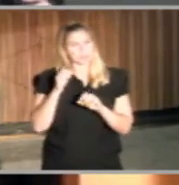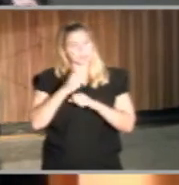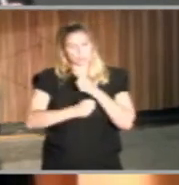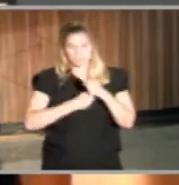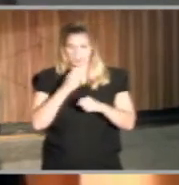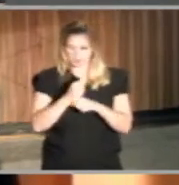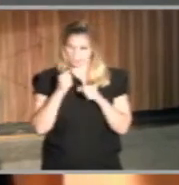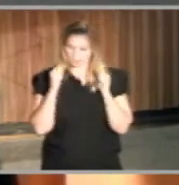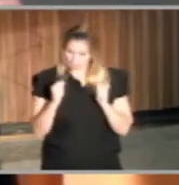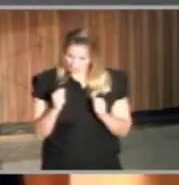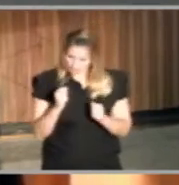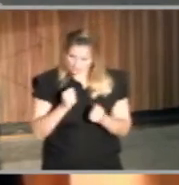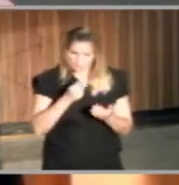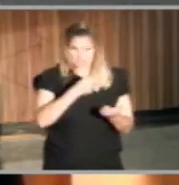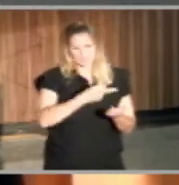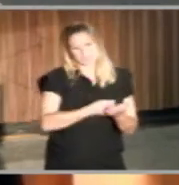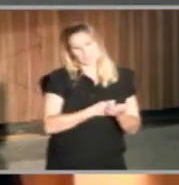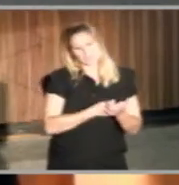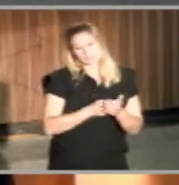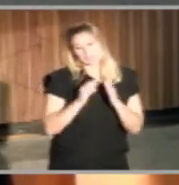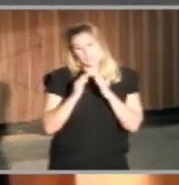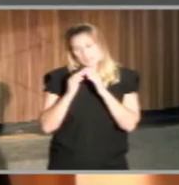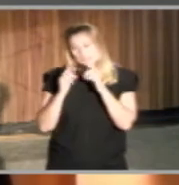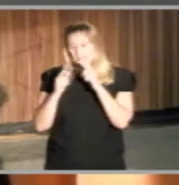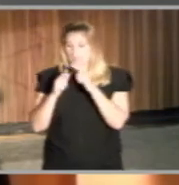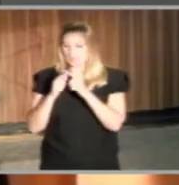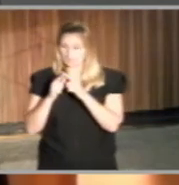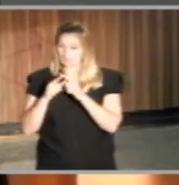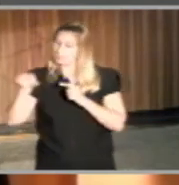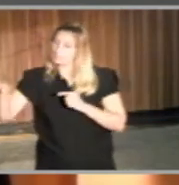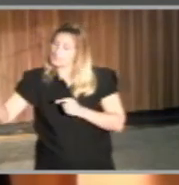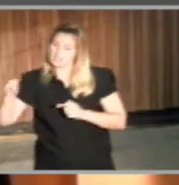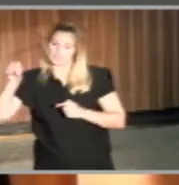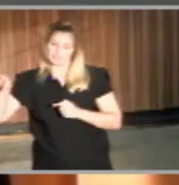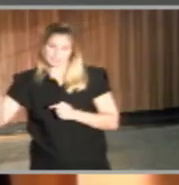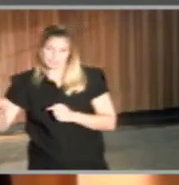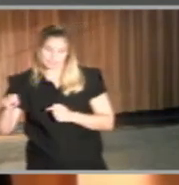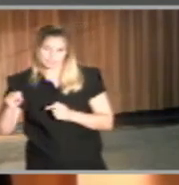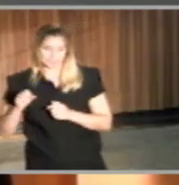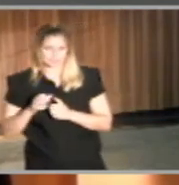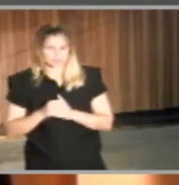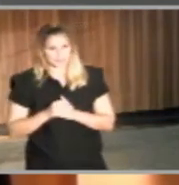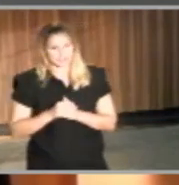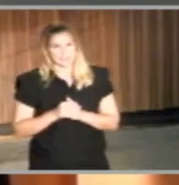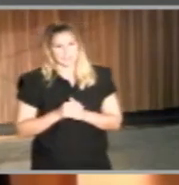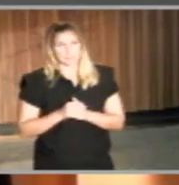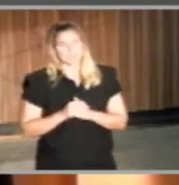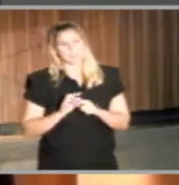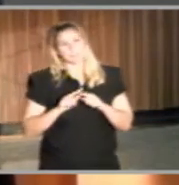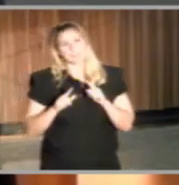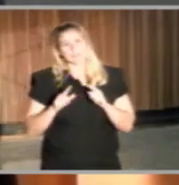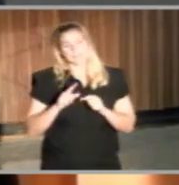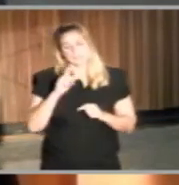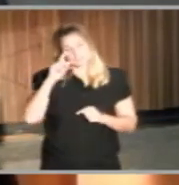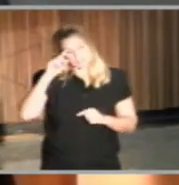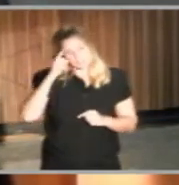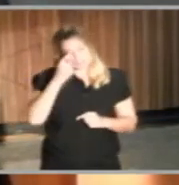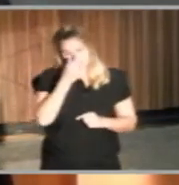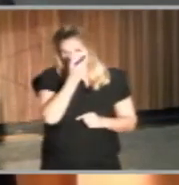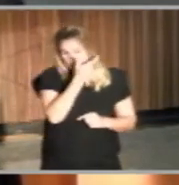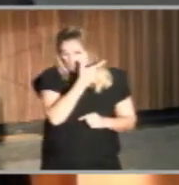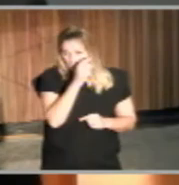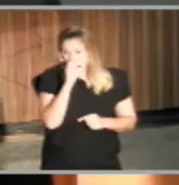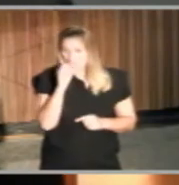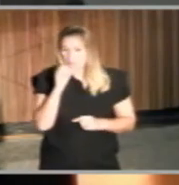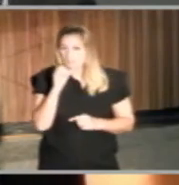tudo isso. E a igreja foi pegando emprestada dela mesma, desses fundos. Só que estava chegando o dia 20 de dezembro. Você sabe que dia